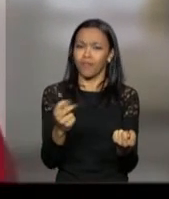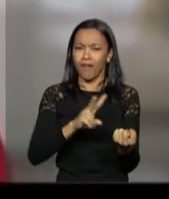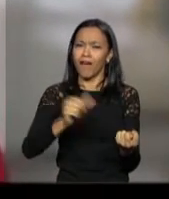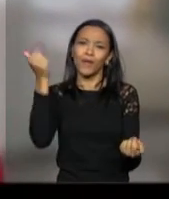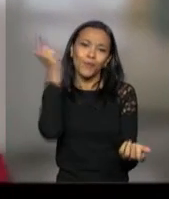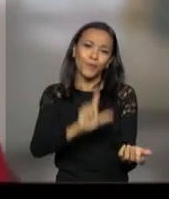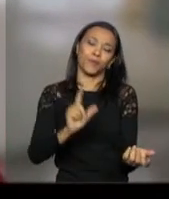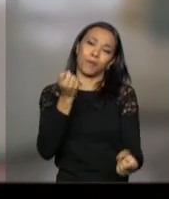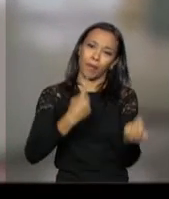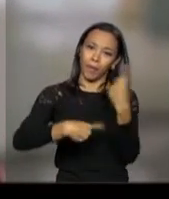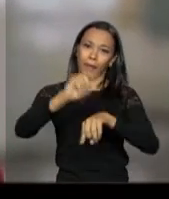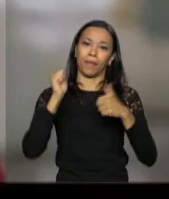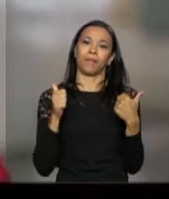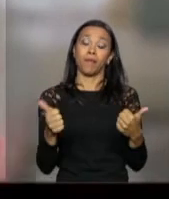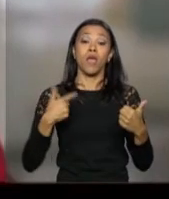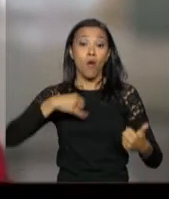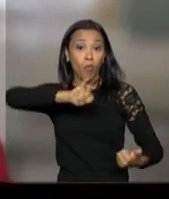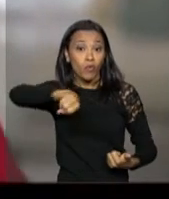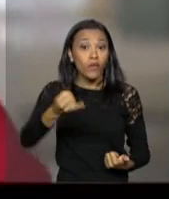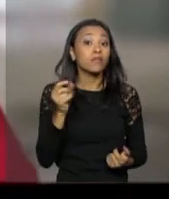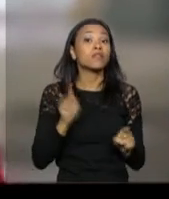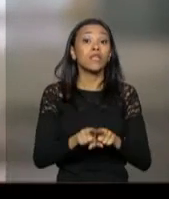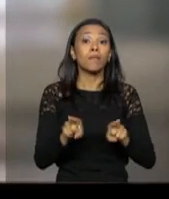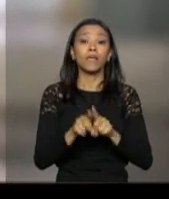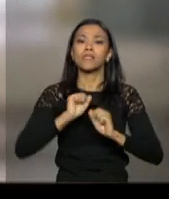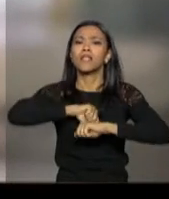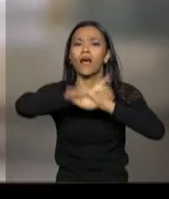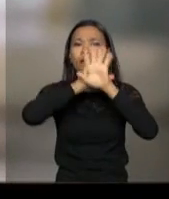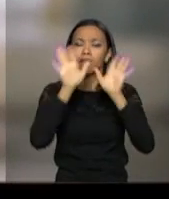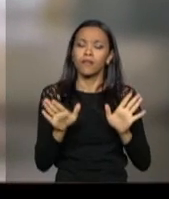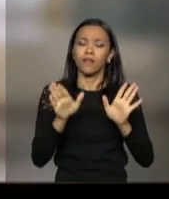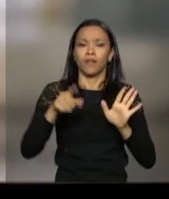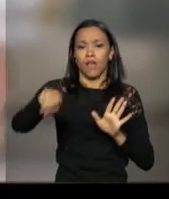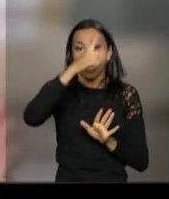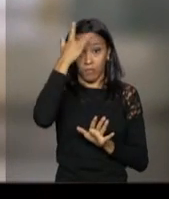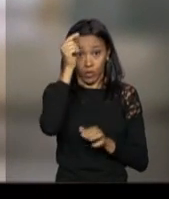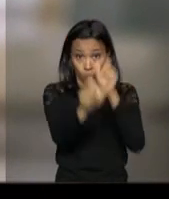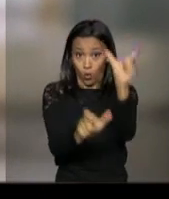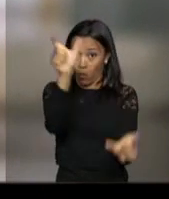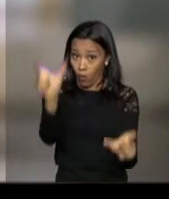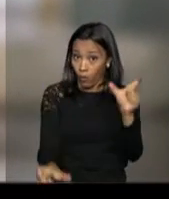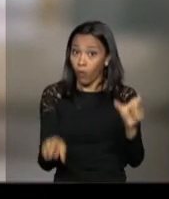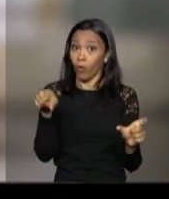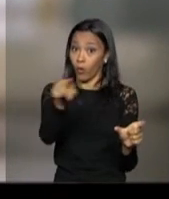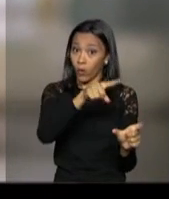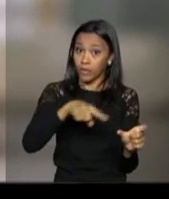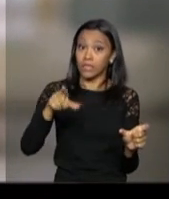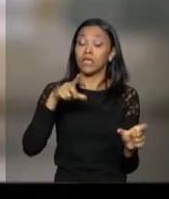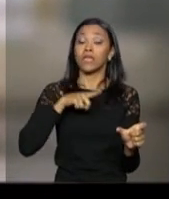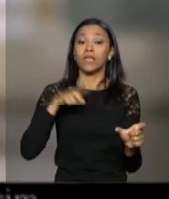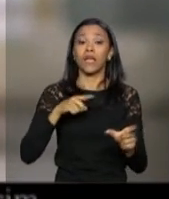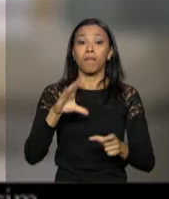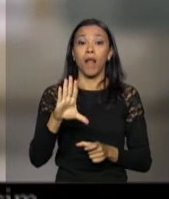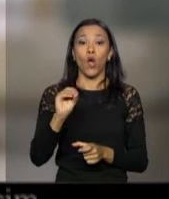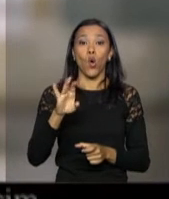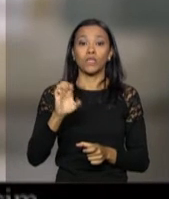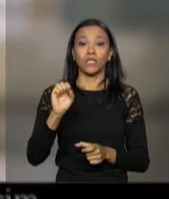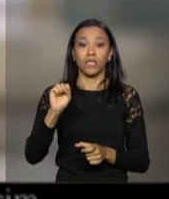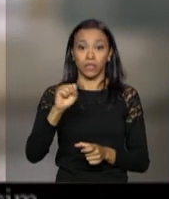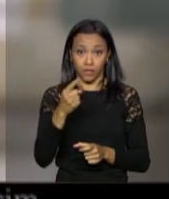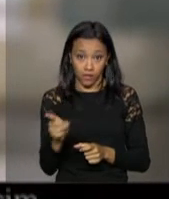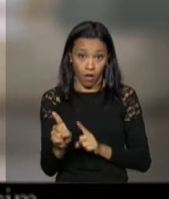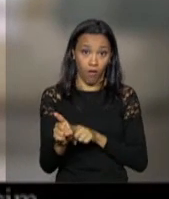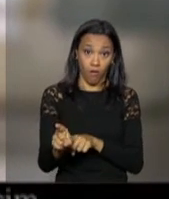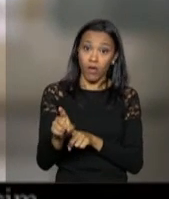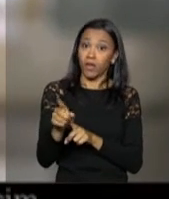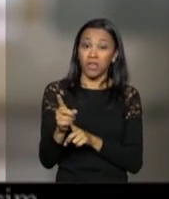sair ganhando. Aproveito para esclarecer que os cidadãos atendidos pelas concessionárias que não aderiram